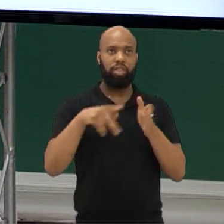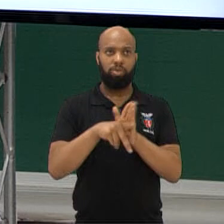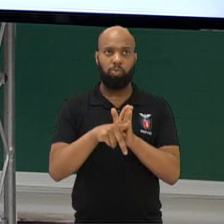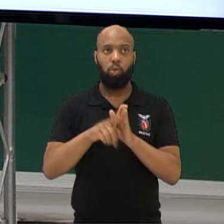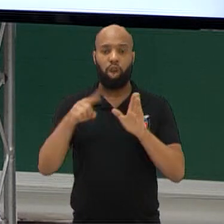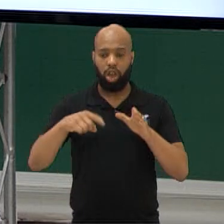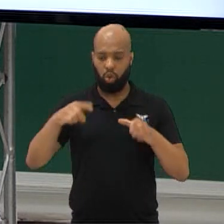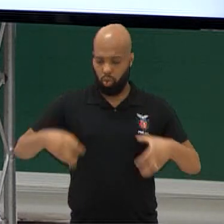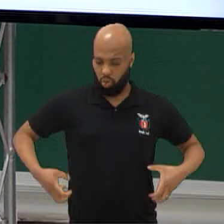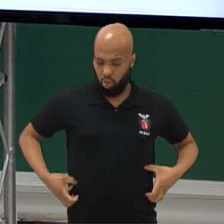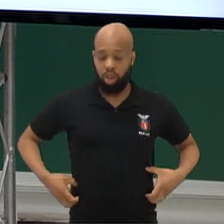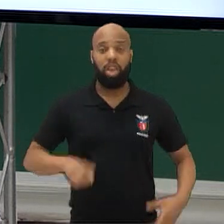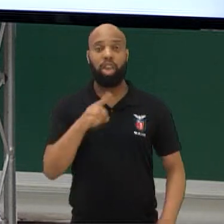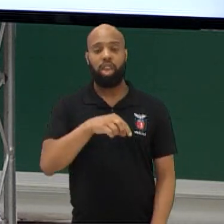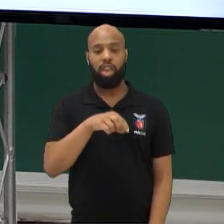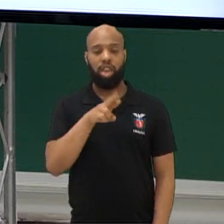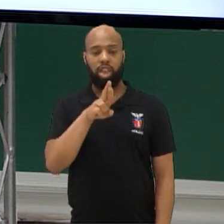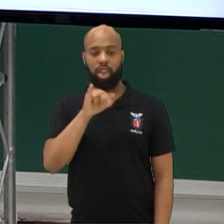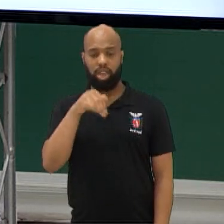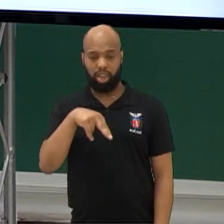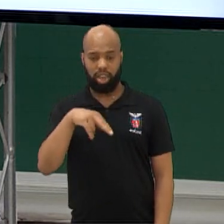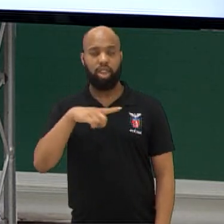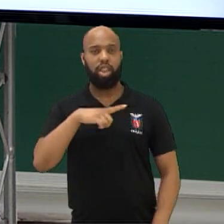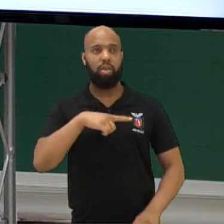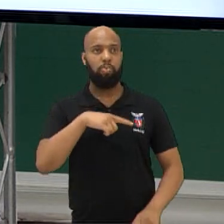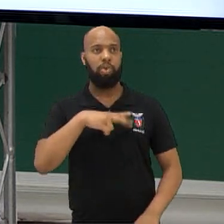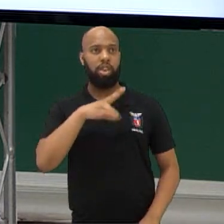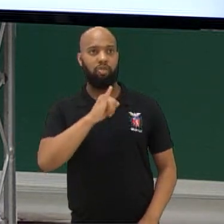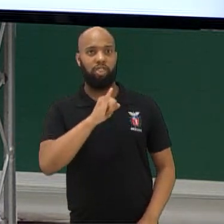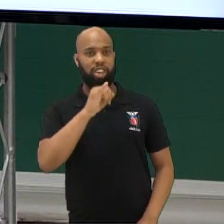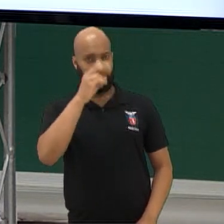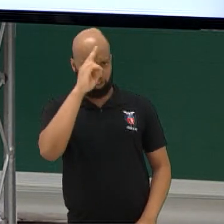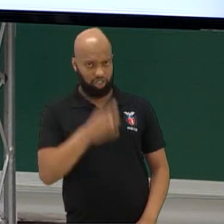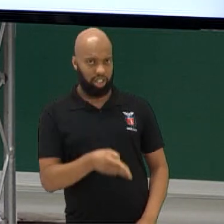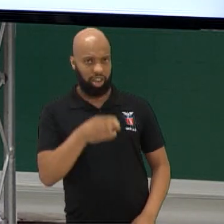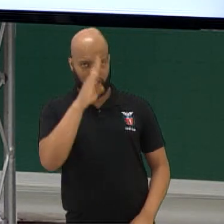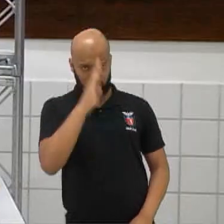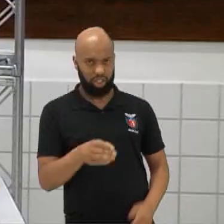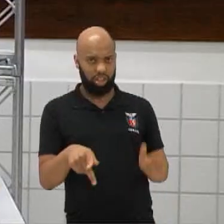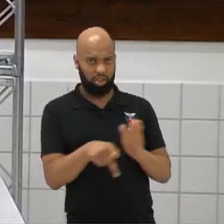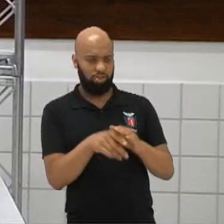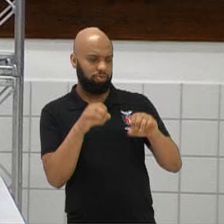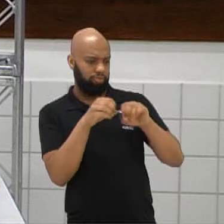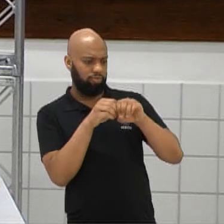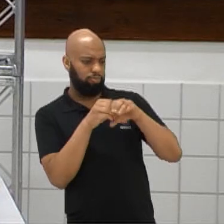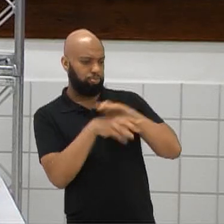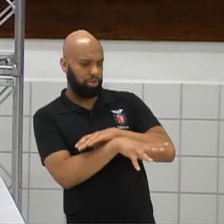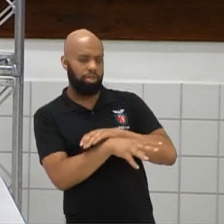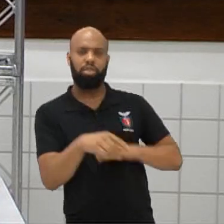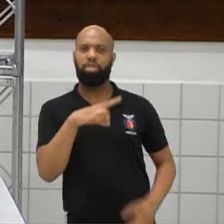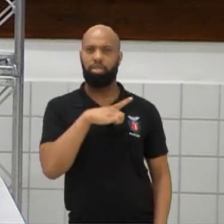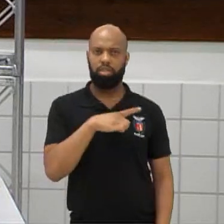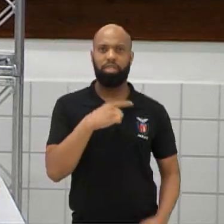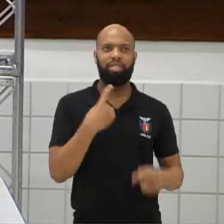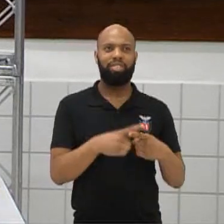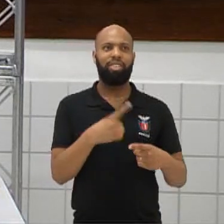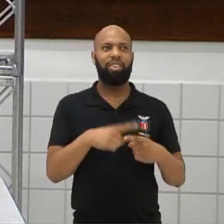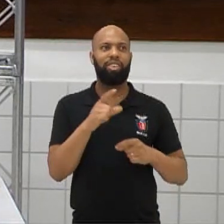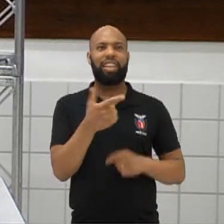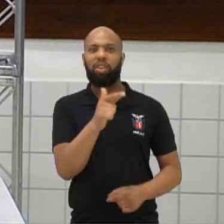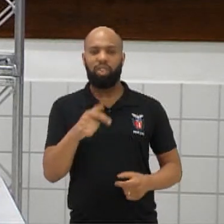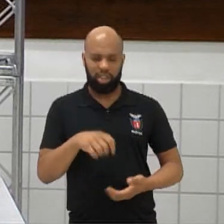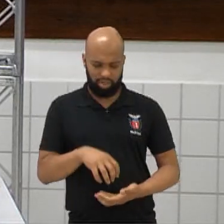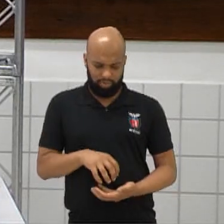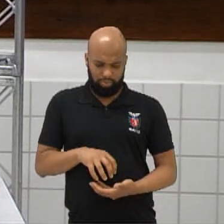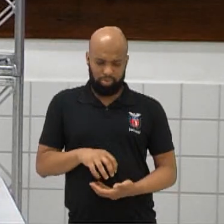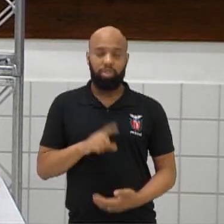rins, tá? Encaminhado para a uretra e direto para a cloaca. Vocês notaram aqui, pessoal, que nas aves não temos a